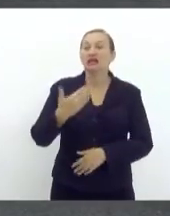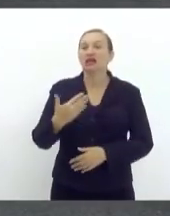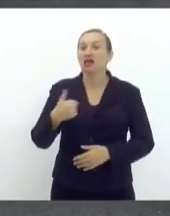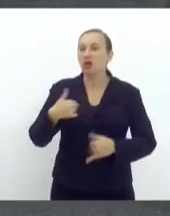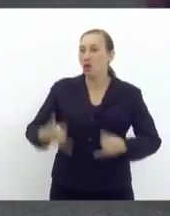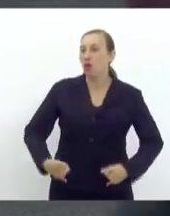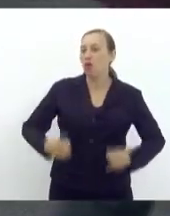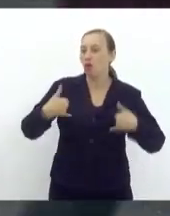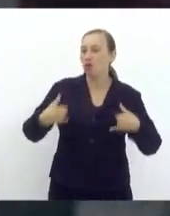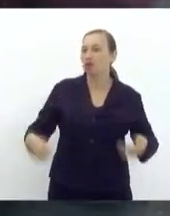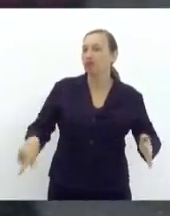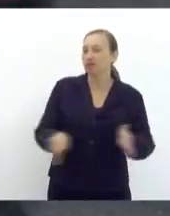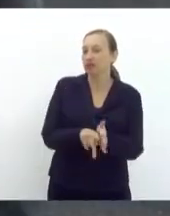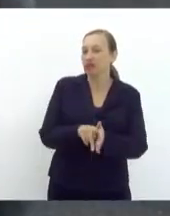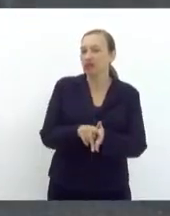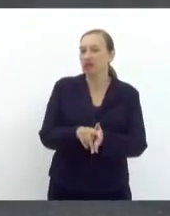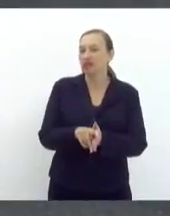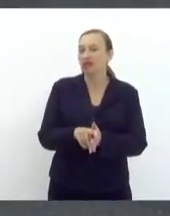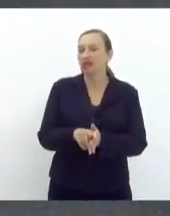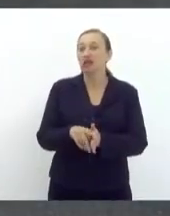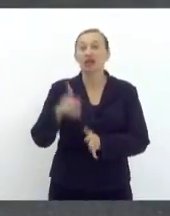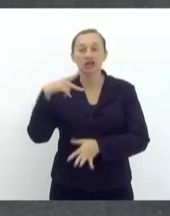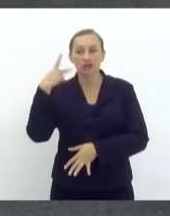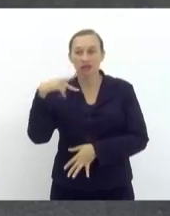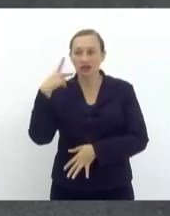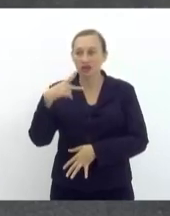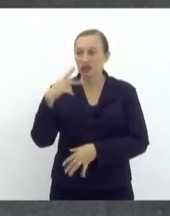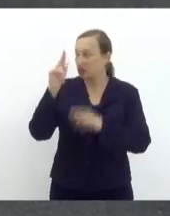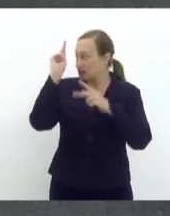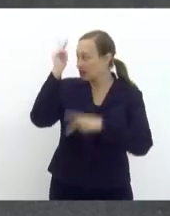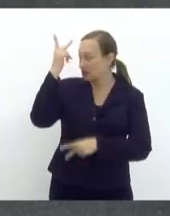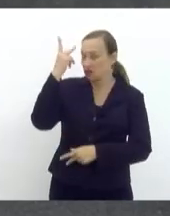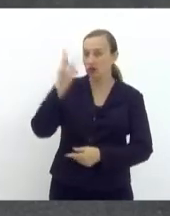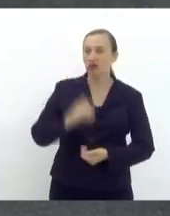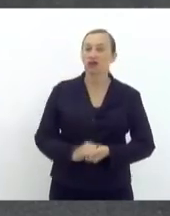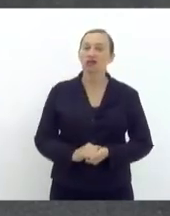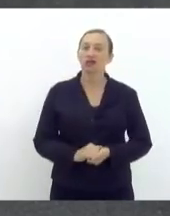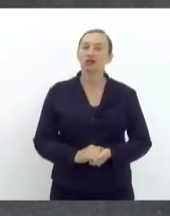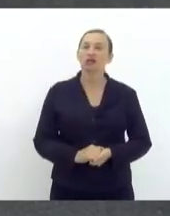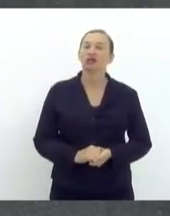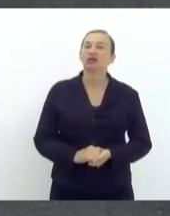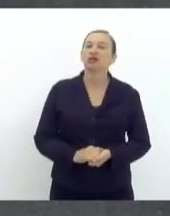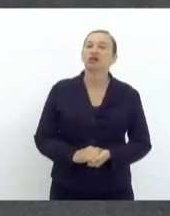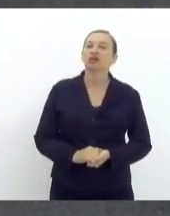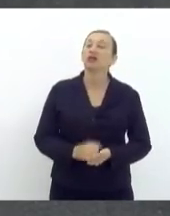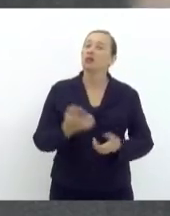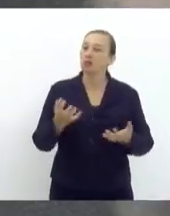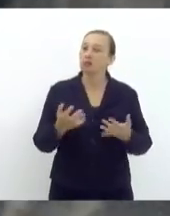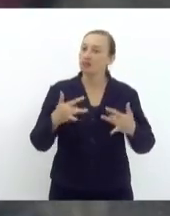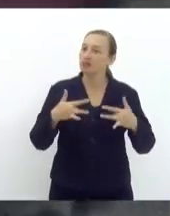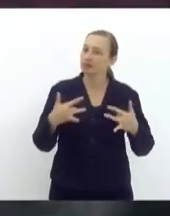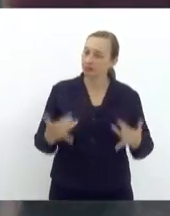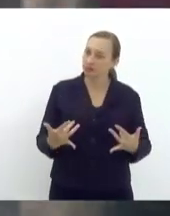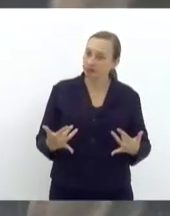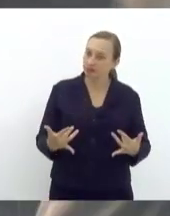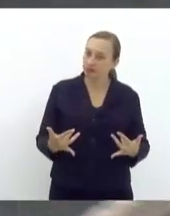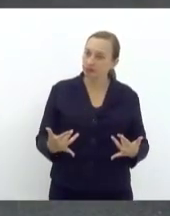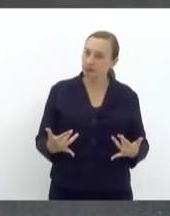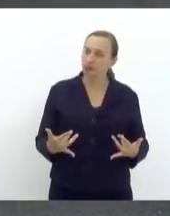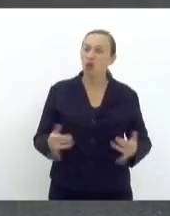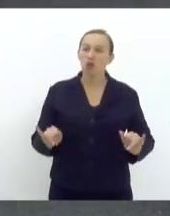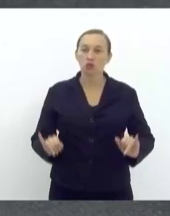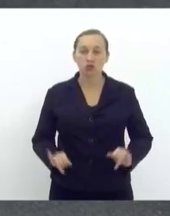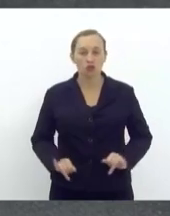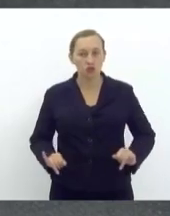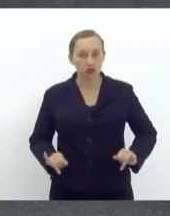de fazer parte dessa bancada e dessa história e segundo não menos importante queria me solidarizar com a dor